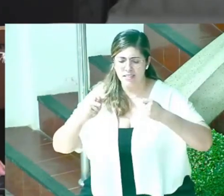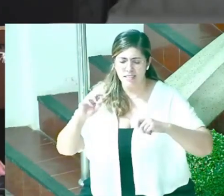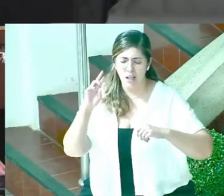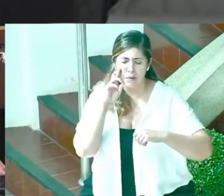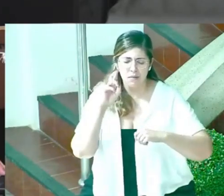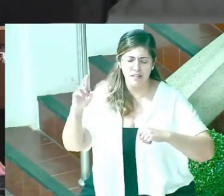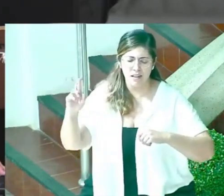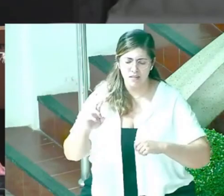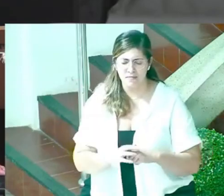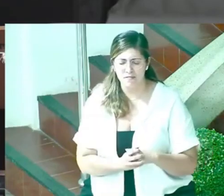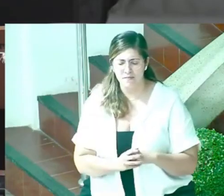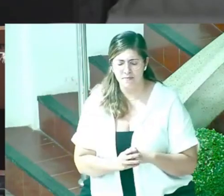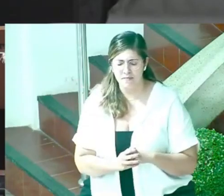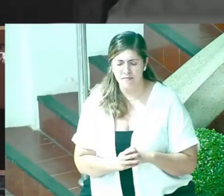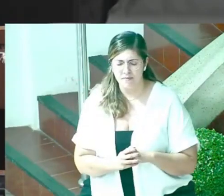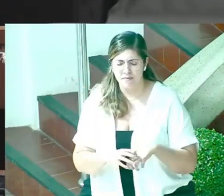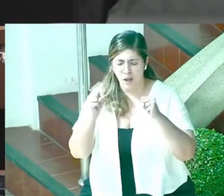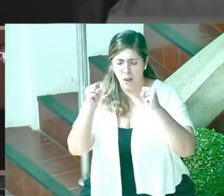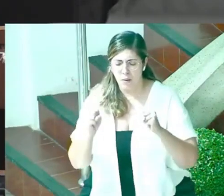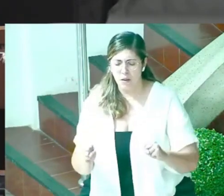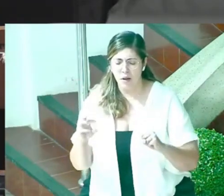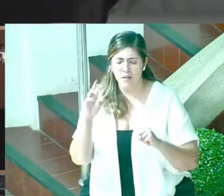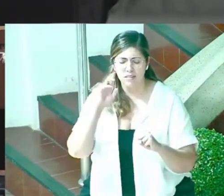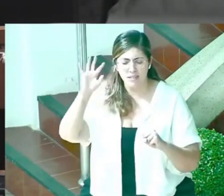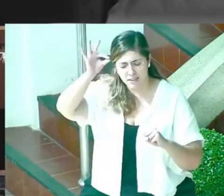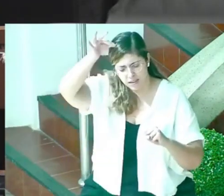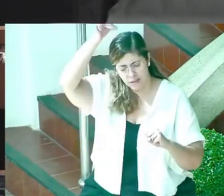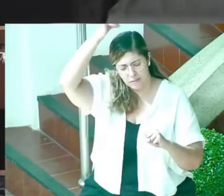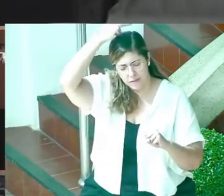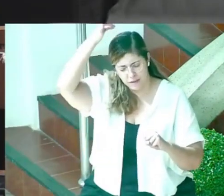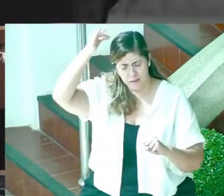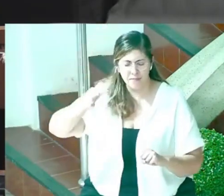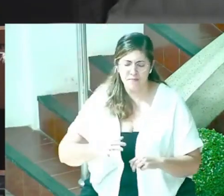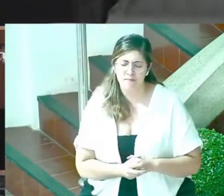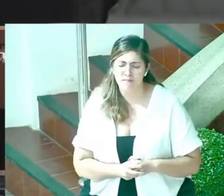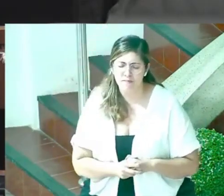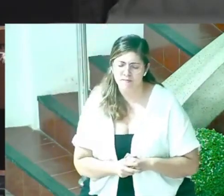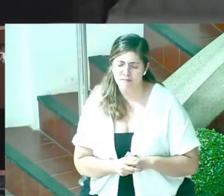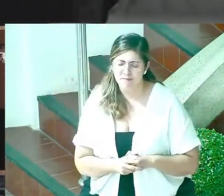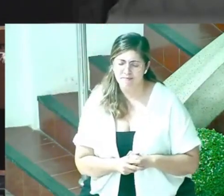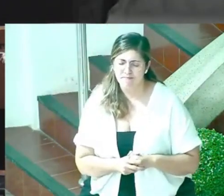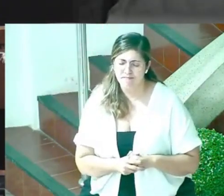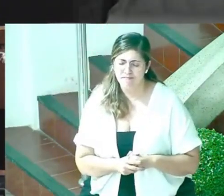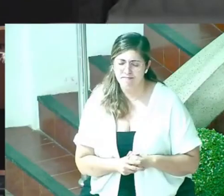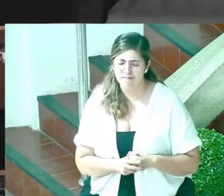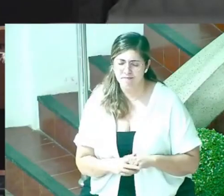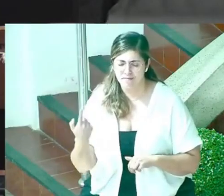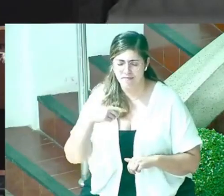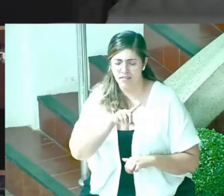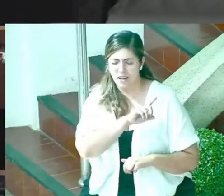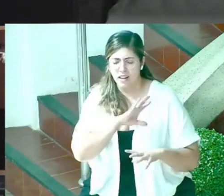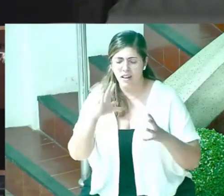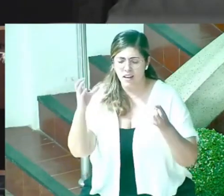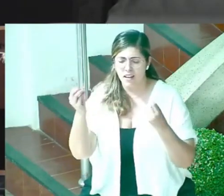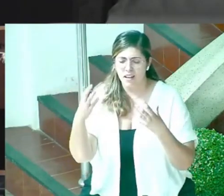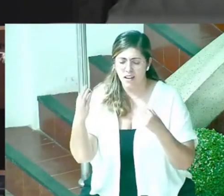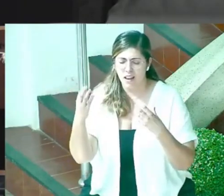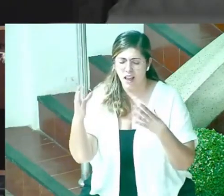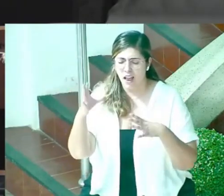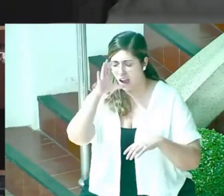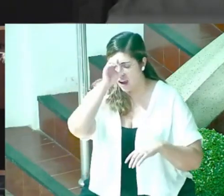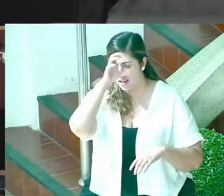perdoando o coleguinha e fazendo amizade, ou reconciliando-se com ele novamente. Sabe